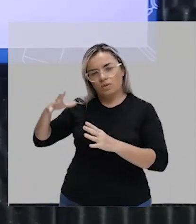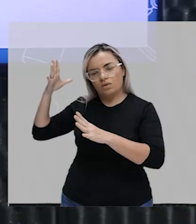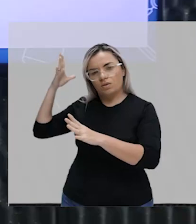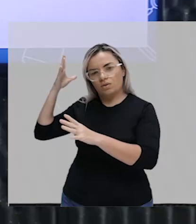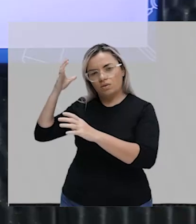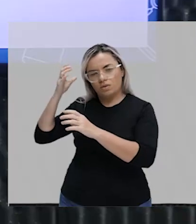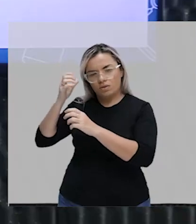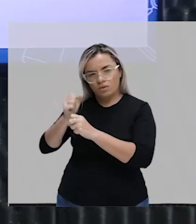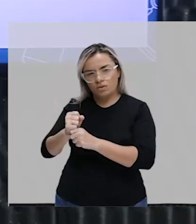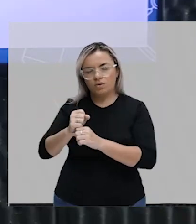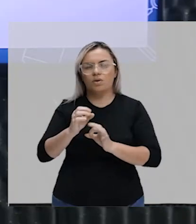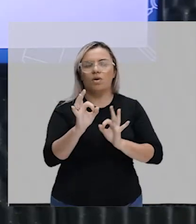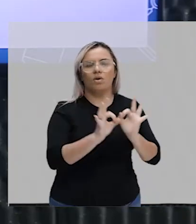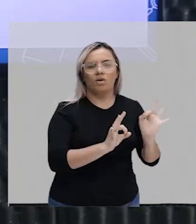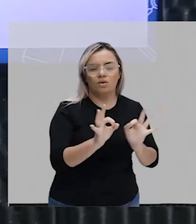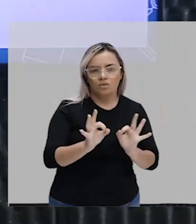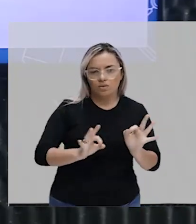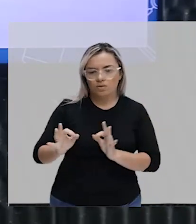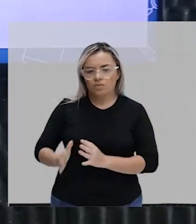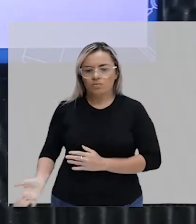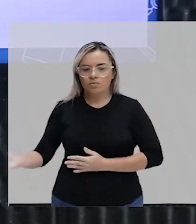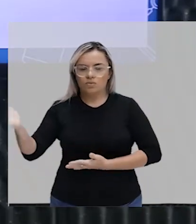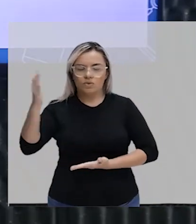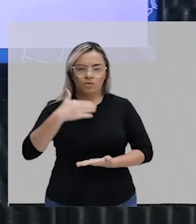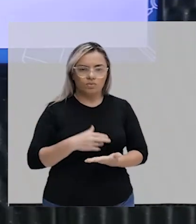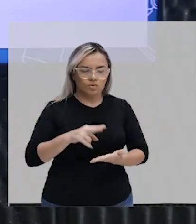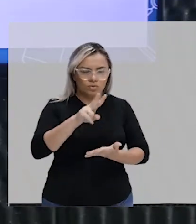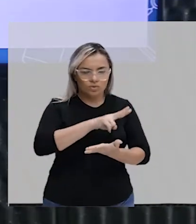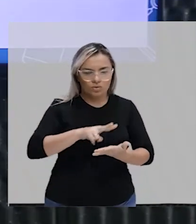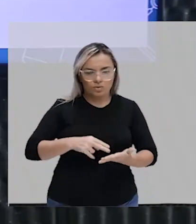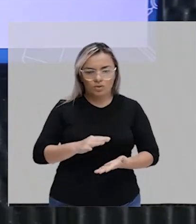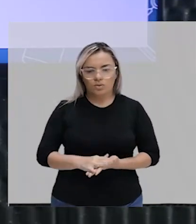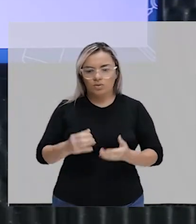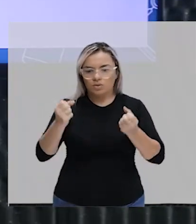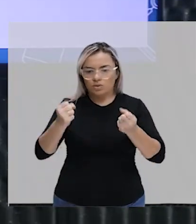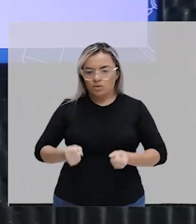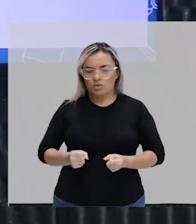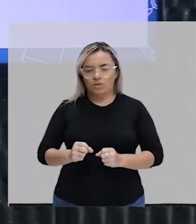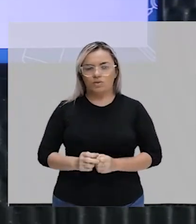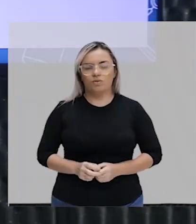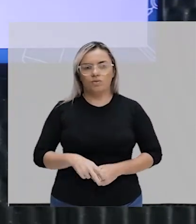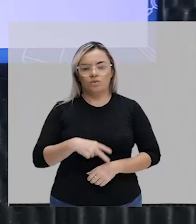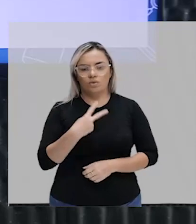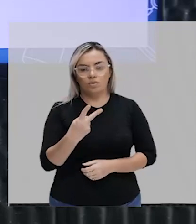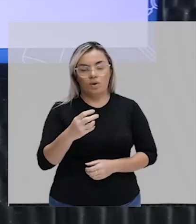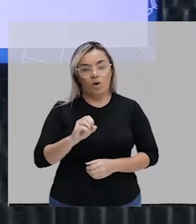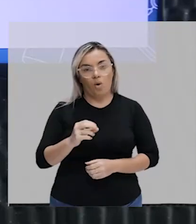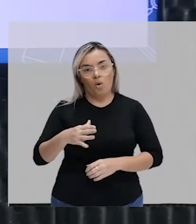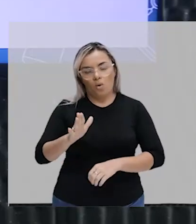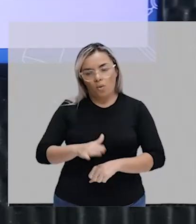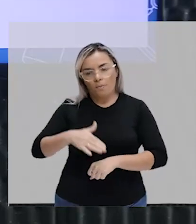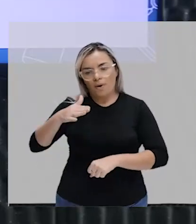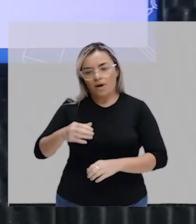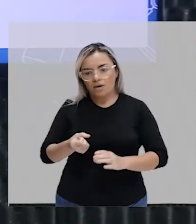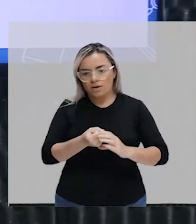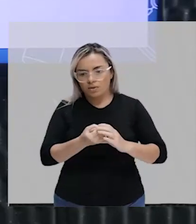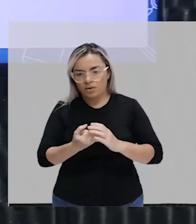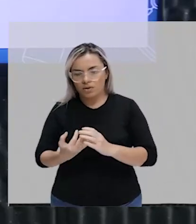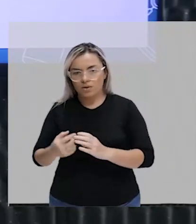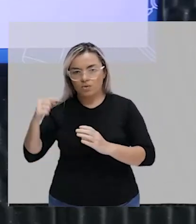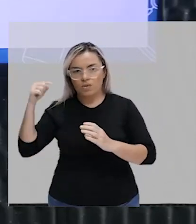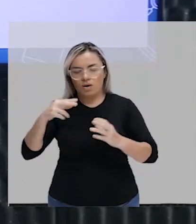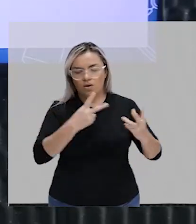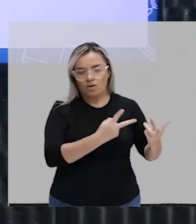de uma forma um pouquinho mais elaborada. Então, acompanha comigo a leitura. Diz o seguinte: podemos dizer que dois ou mais conjuntos, eles